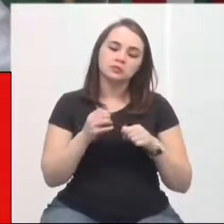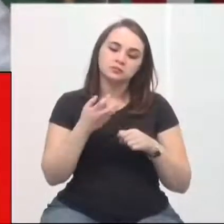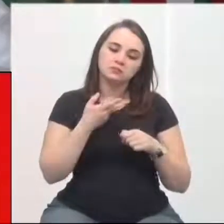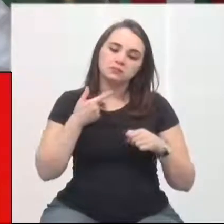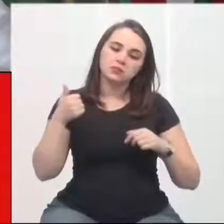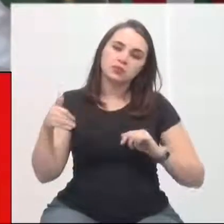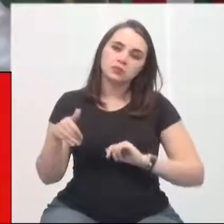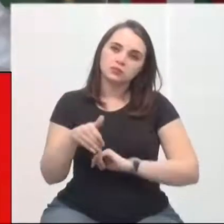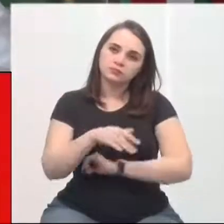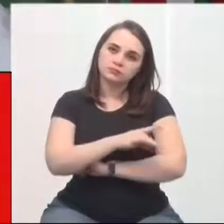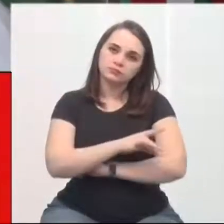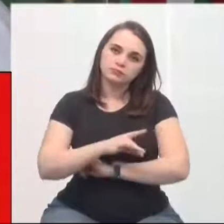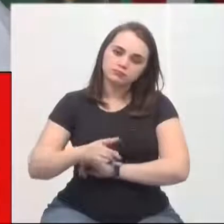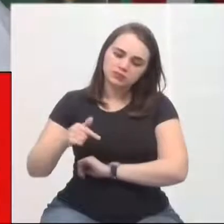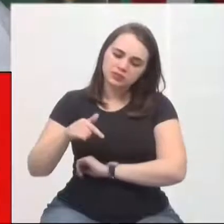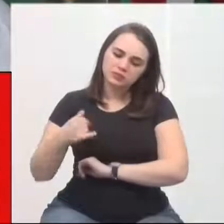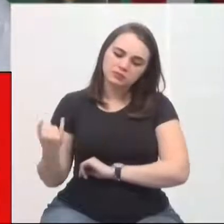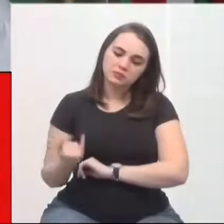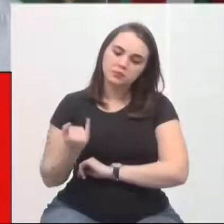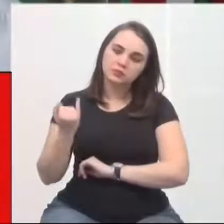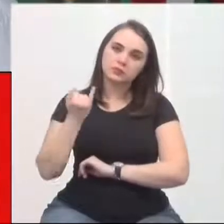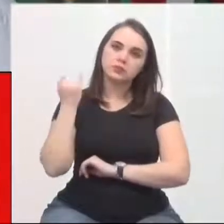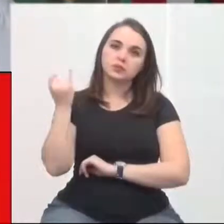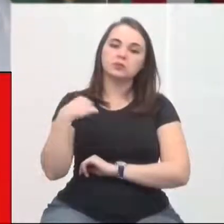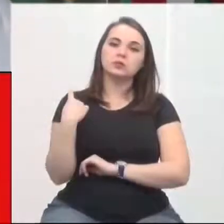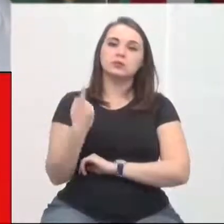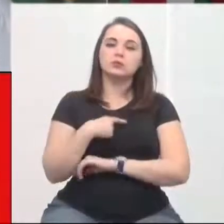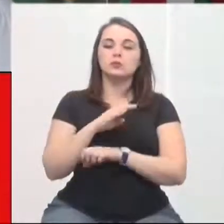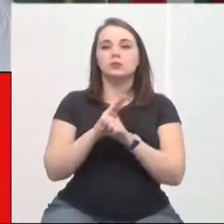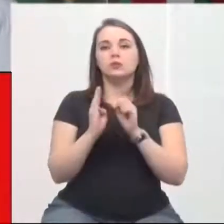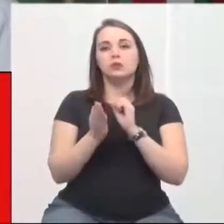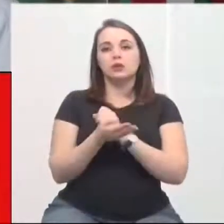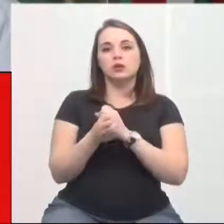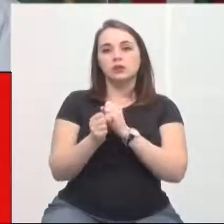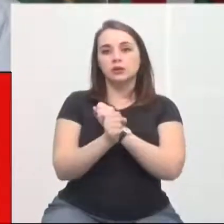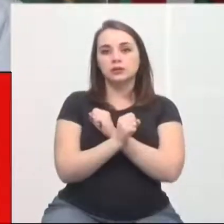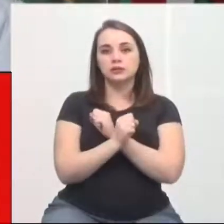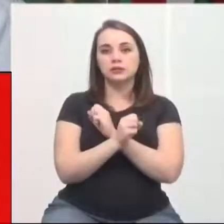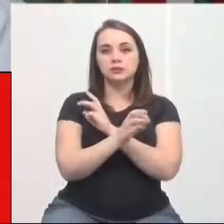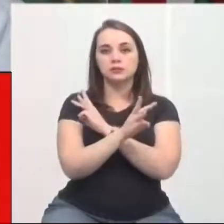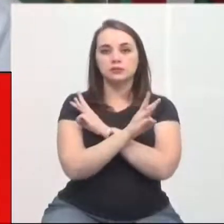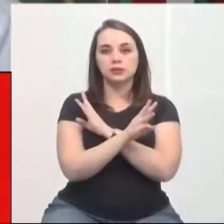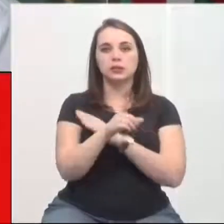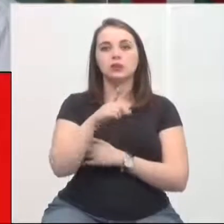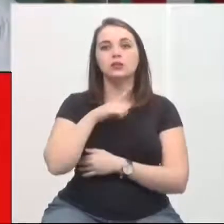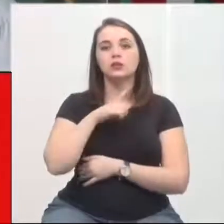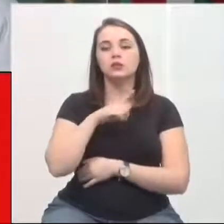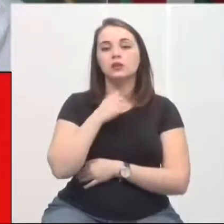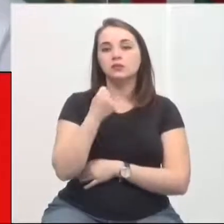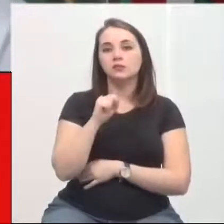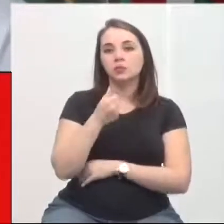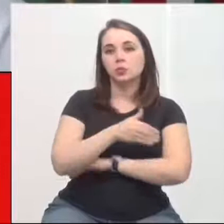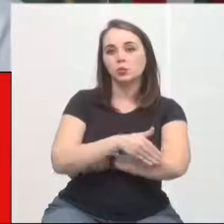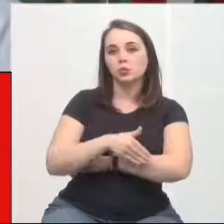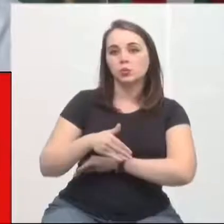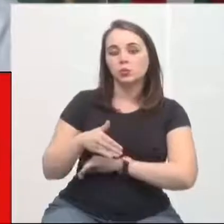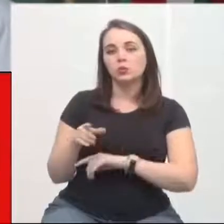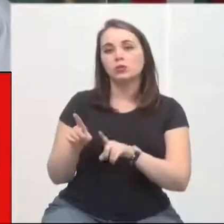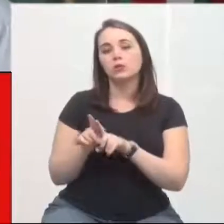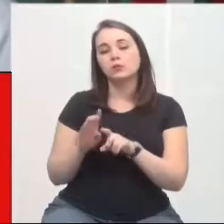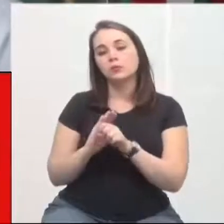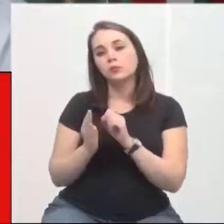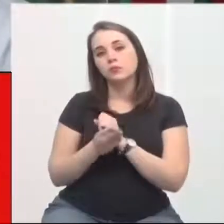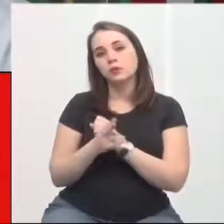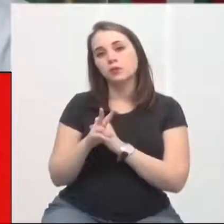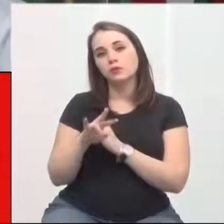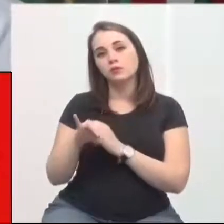revitalização num local tão importante. Nosso bairro, Ana Maria, recebeu 8 ruas, Vida Nova recebeu